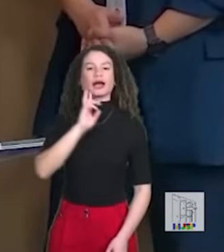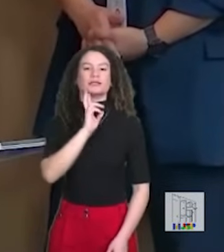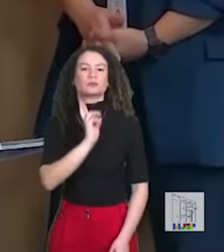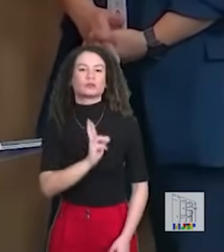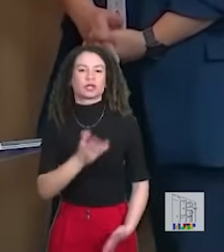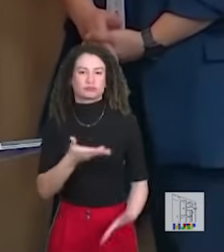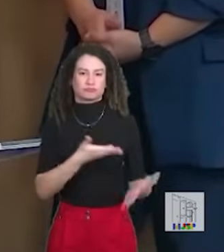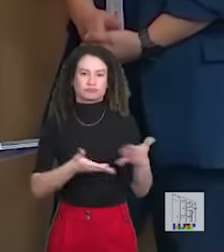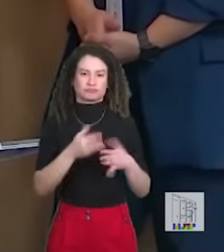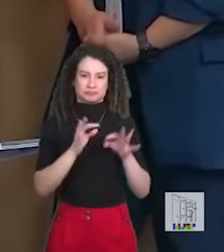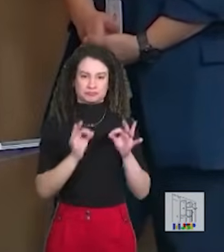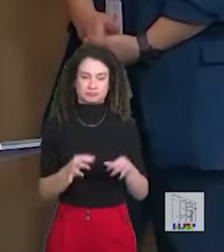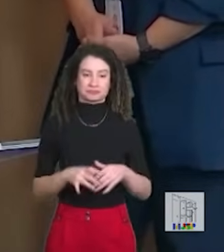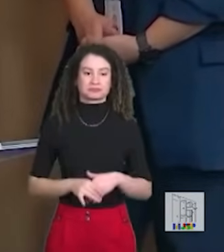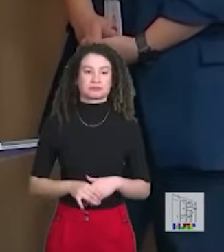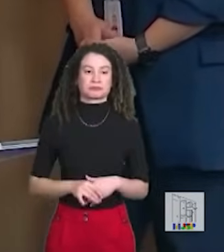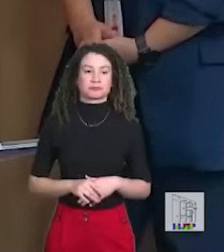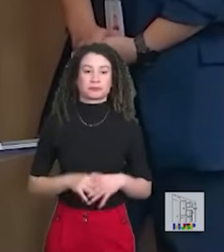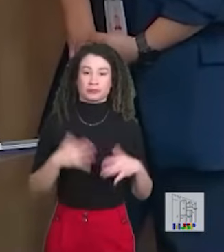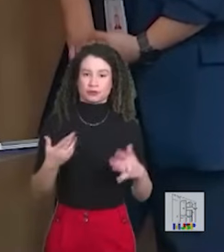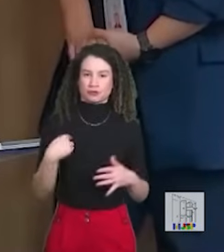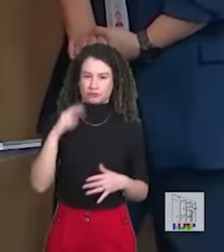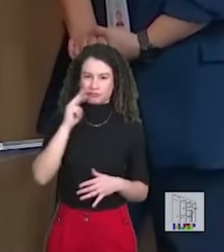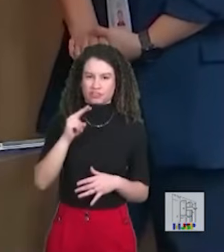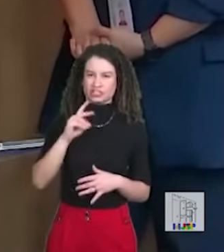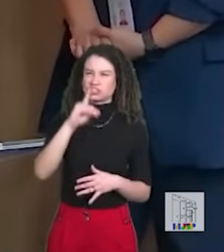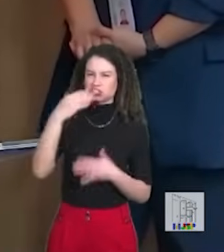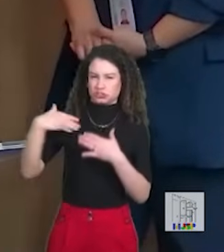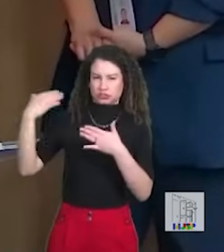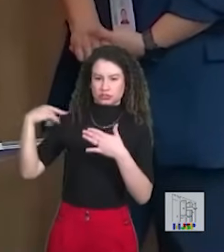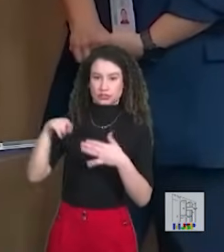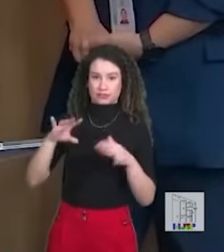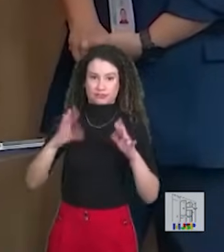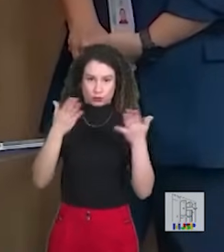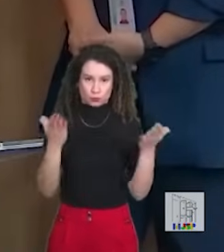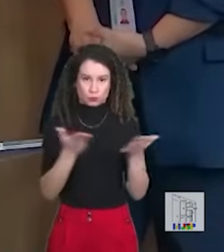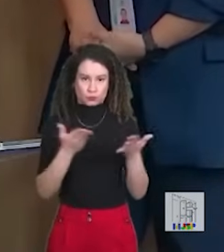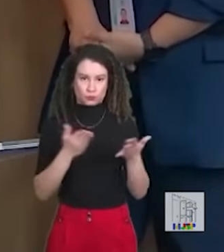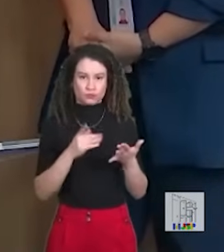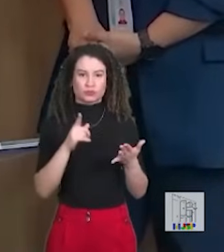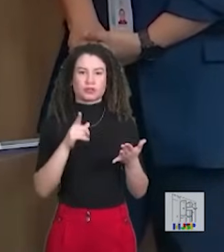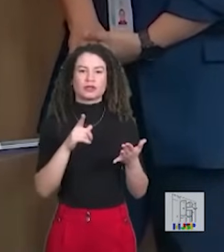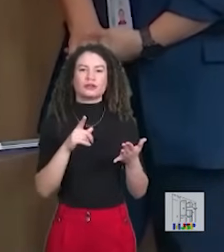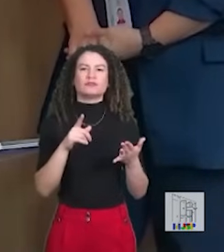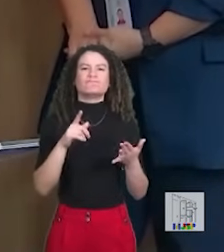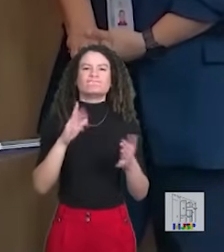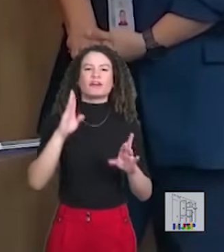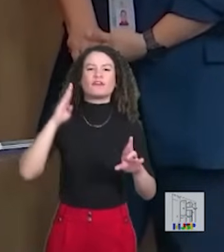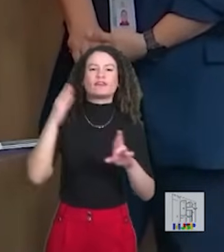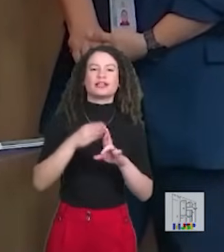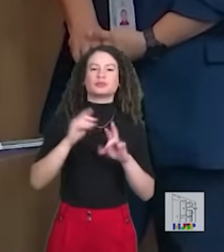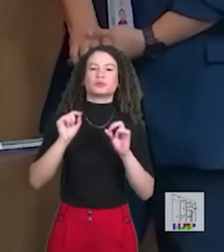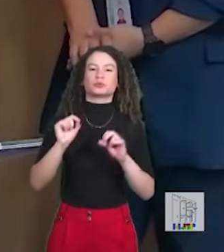eu li esses dias que esse evento de hoje derivou da crise na Bahia